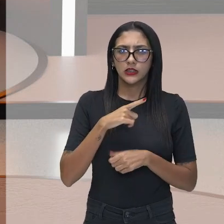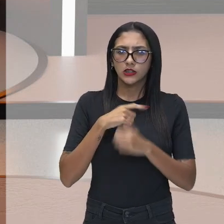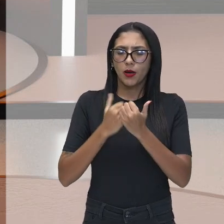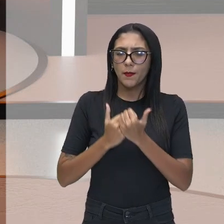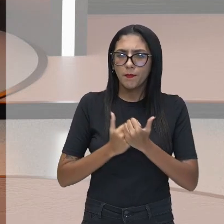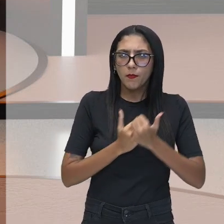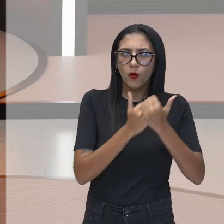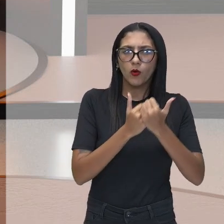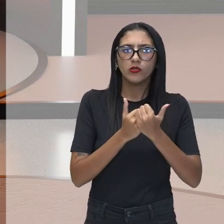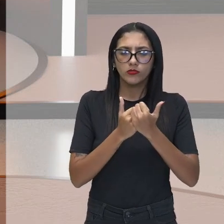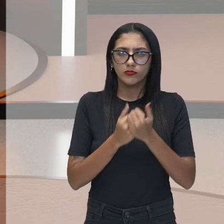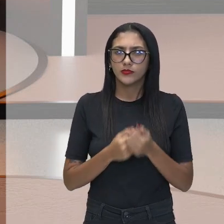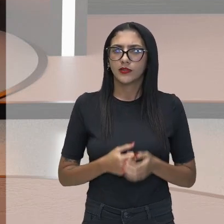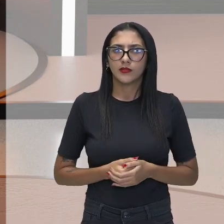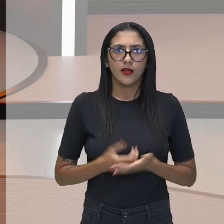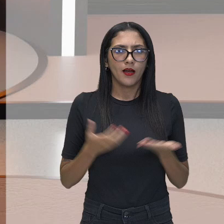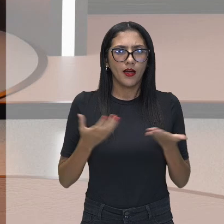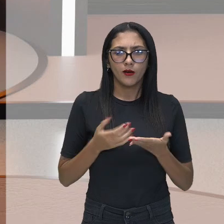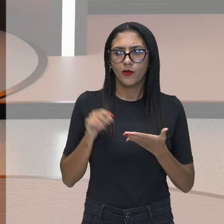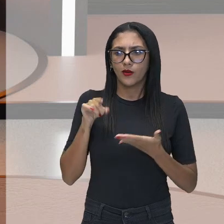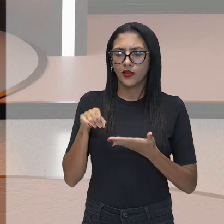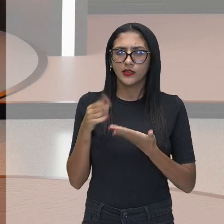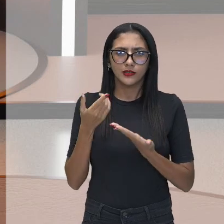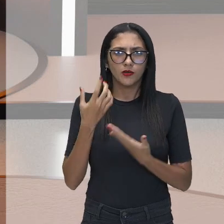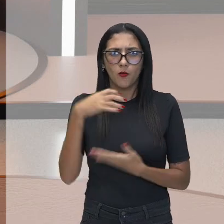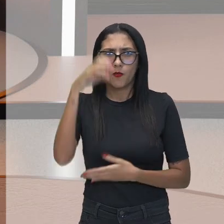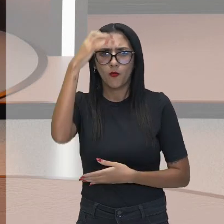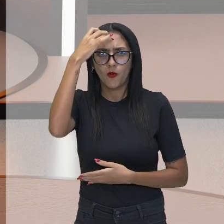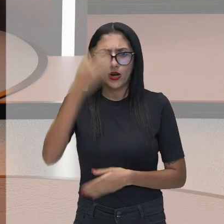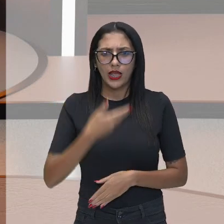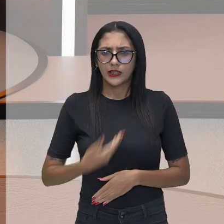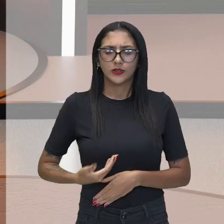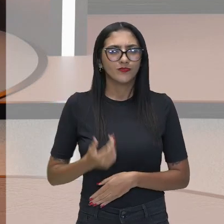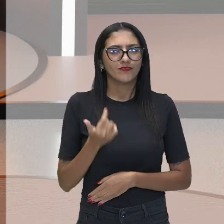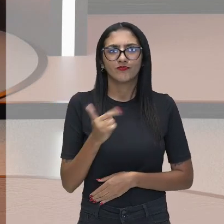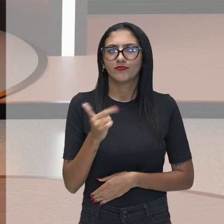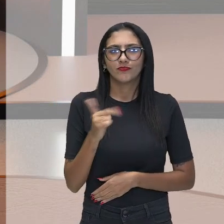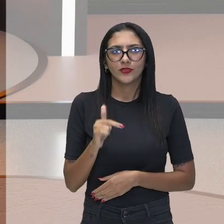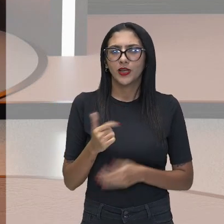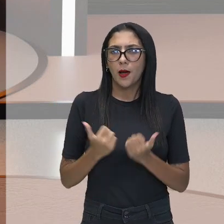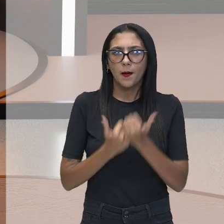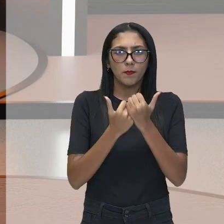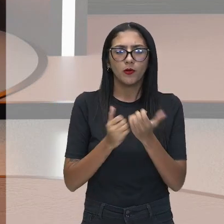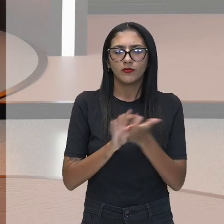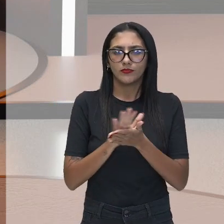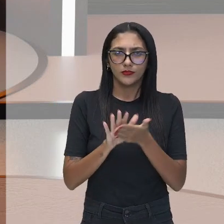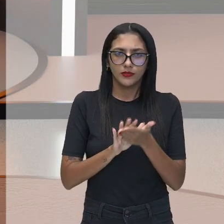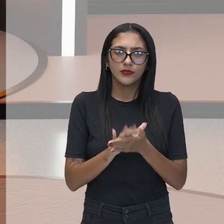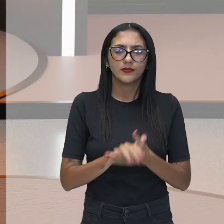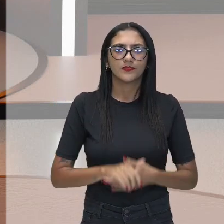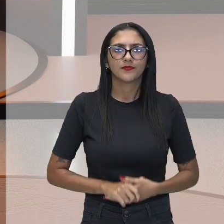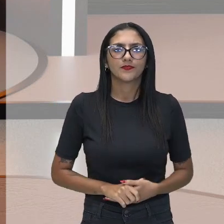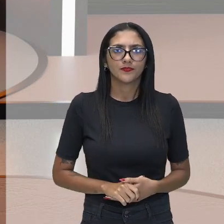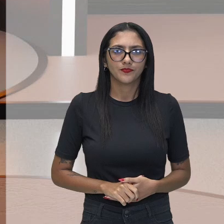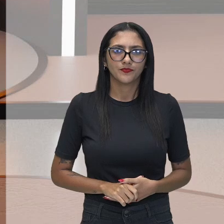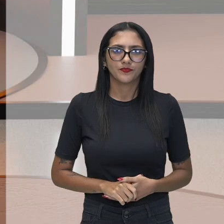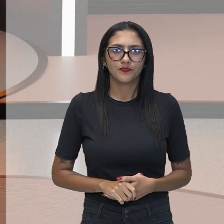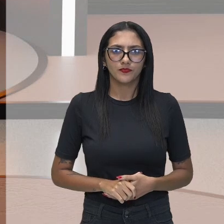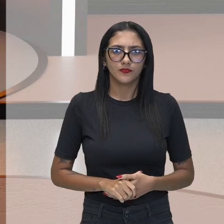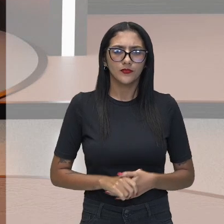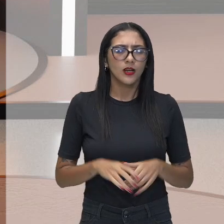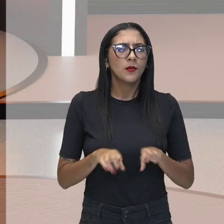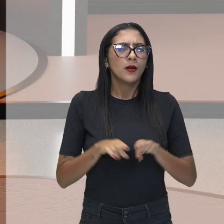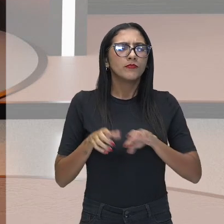monarquia, agora a monarquia não tem mais onde se apoiar neles, ok? Mas e por que o exército, nesse momento, as forças armadas